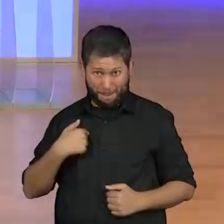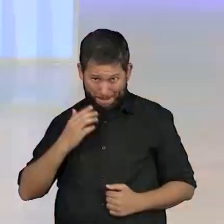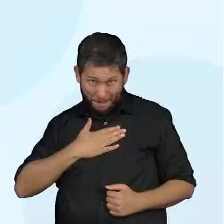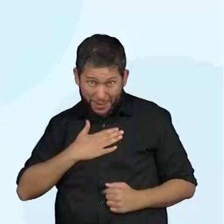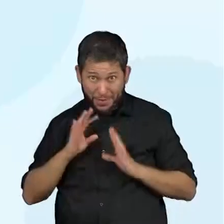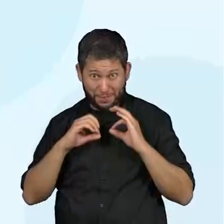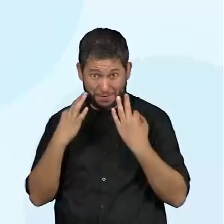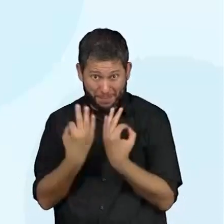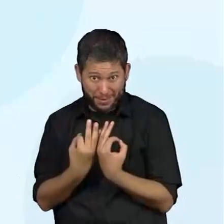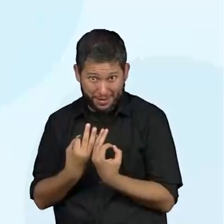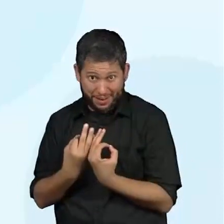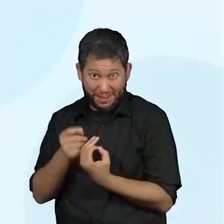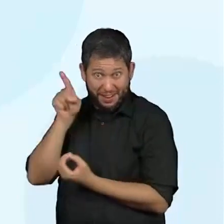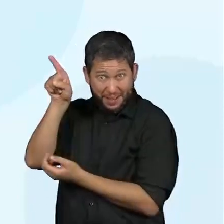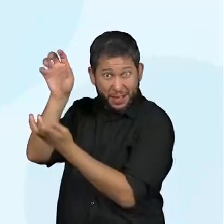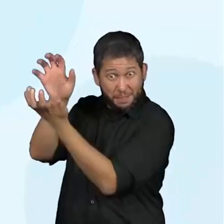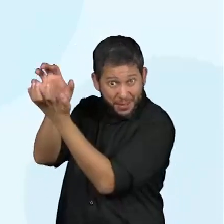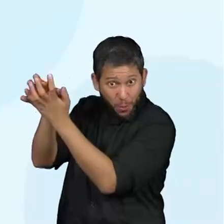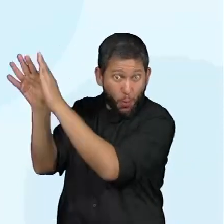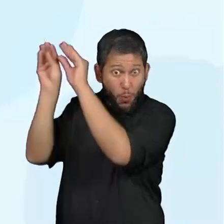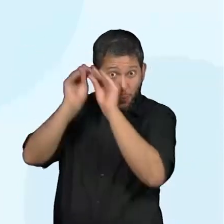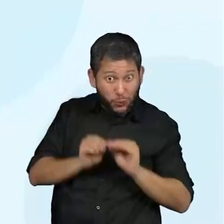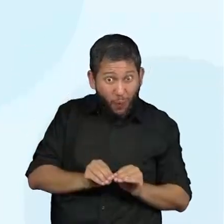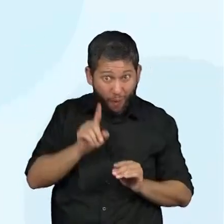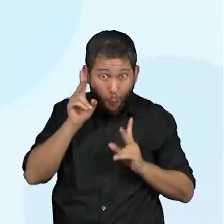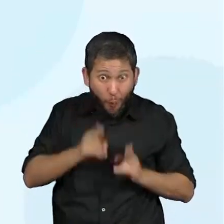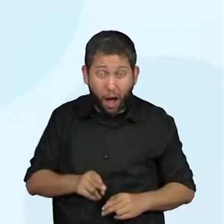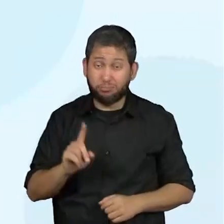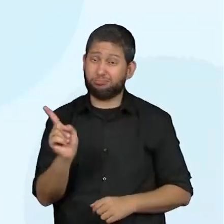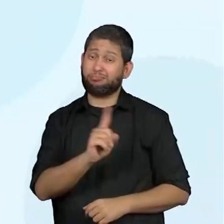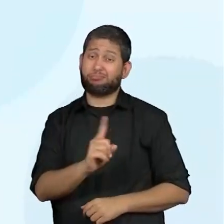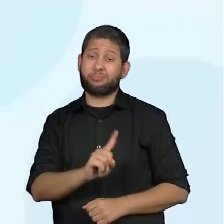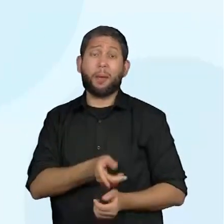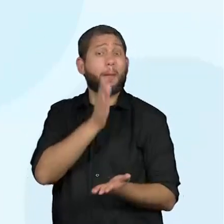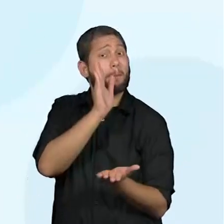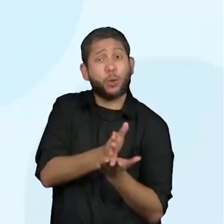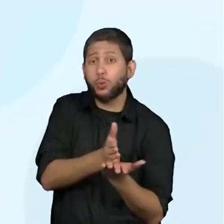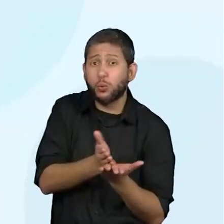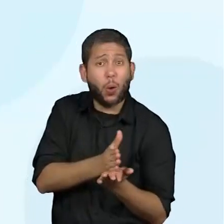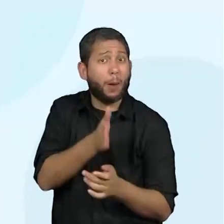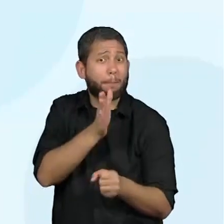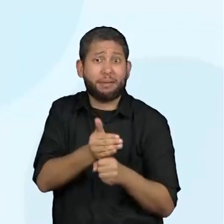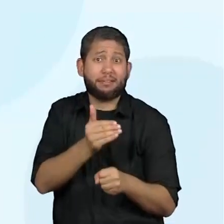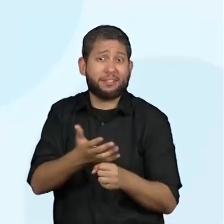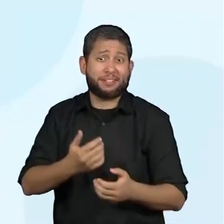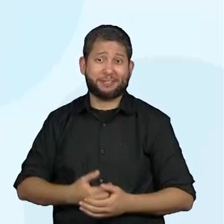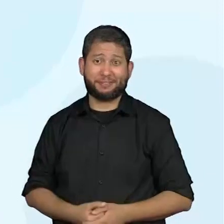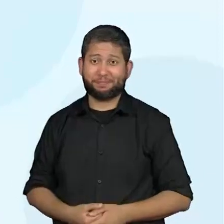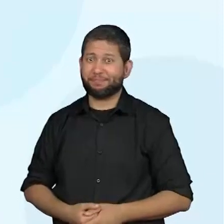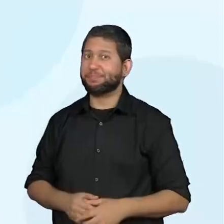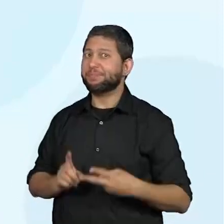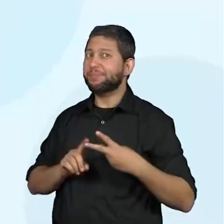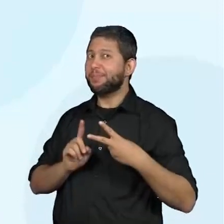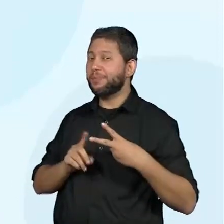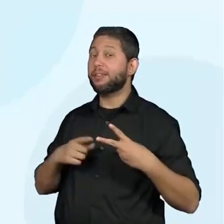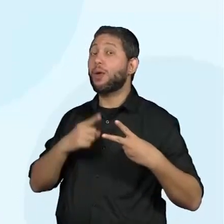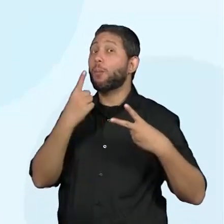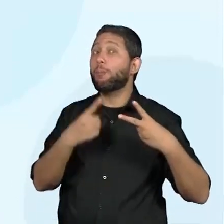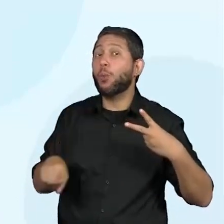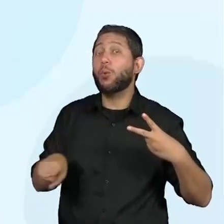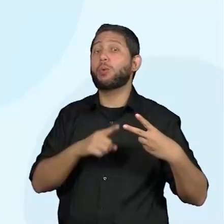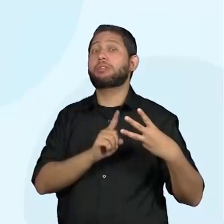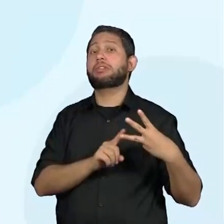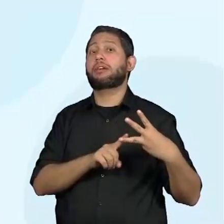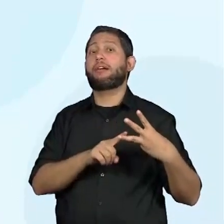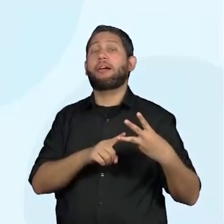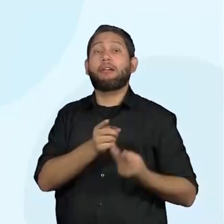da culinária, tem as músicas típicas de cada cultura, tem as danças, as